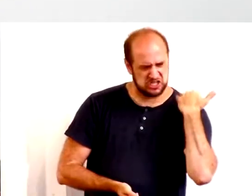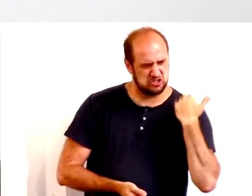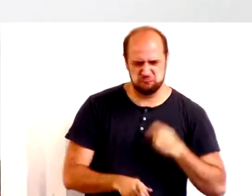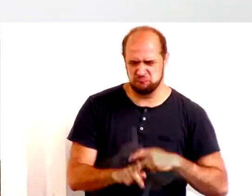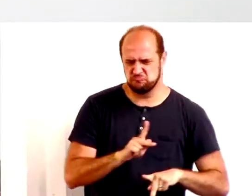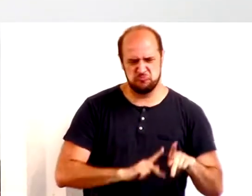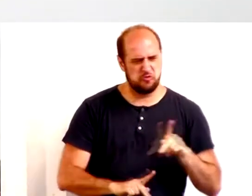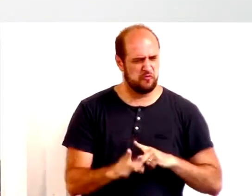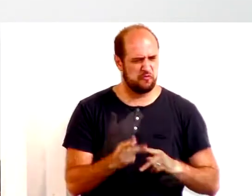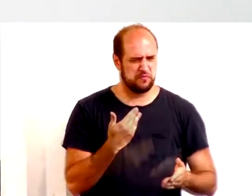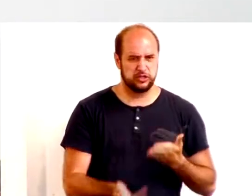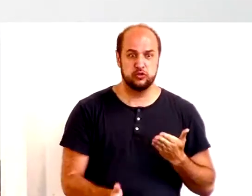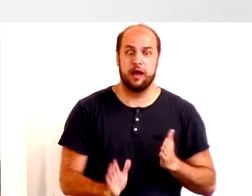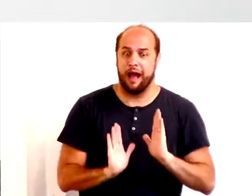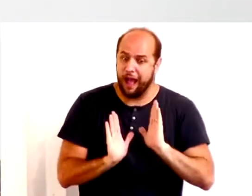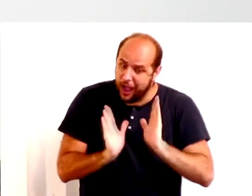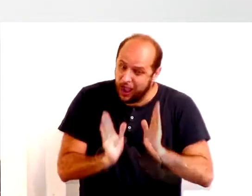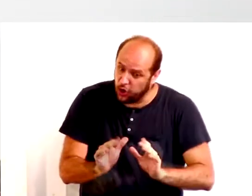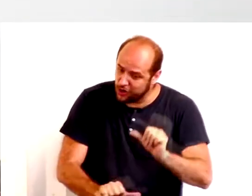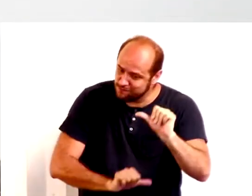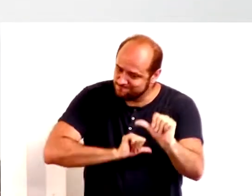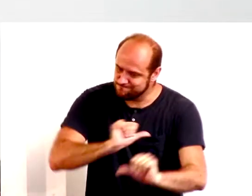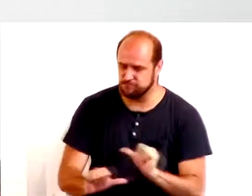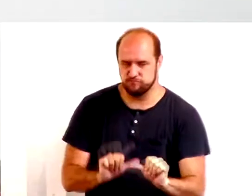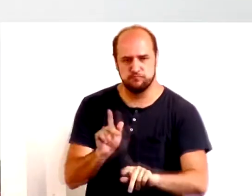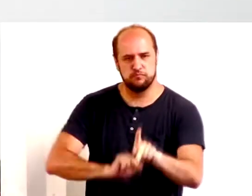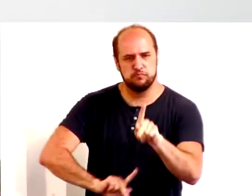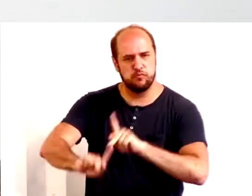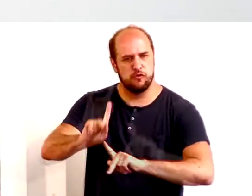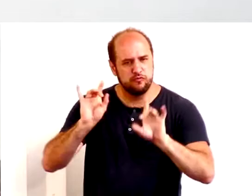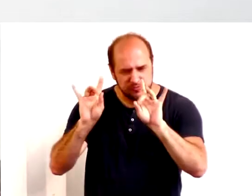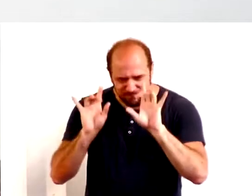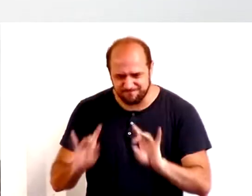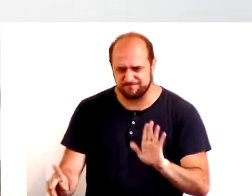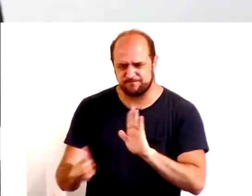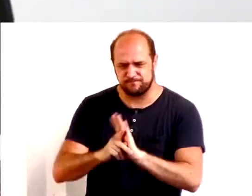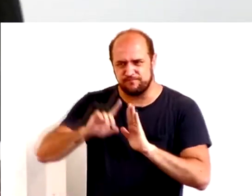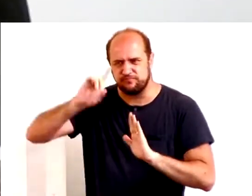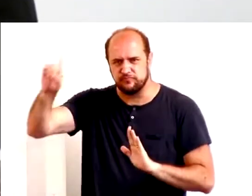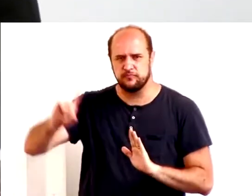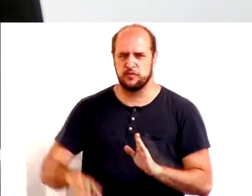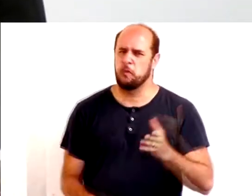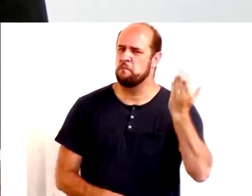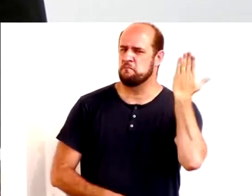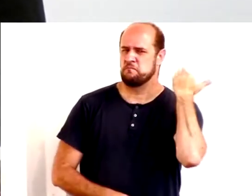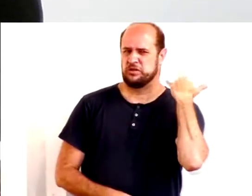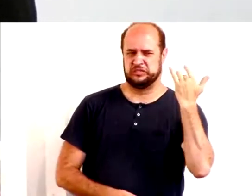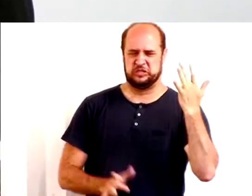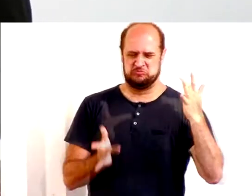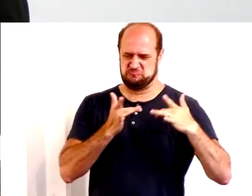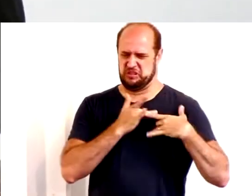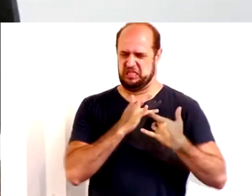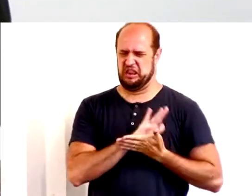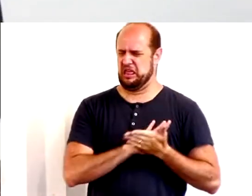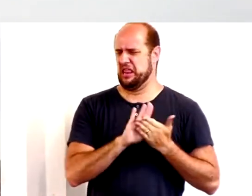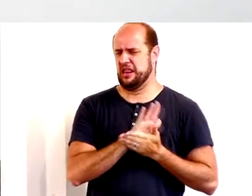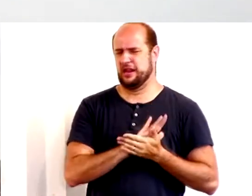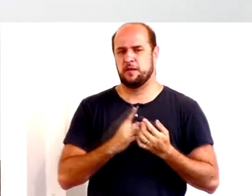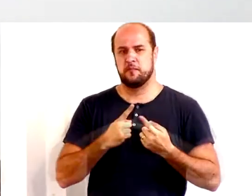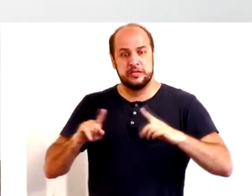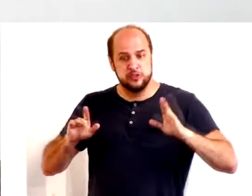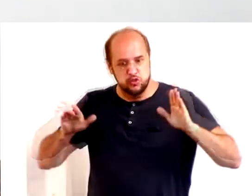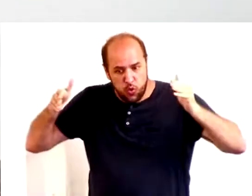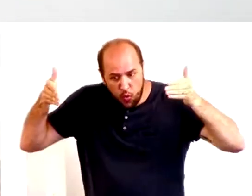erais povo, mas agora sois povo de Deus, que não tinhais alcançado misericórdia,